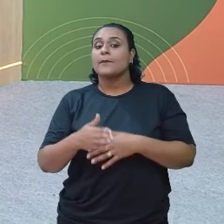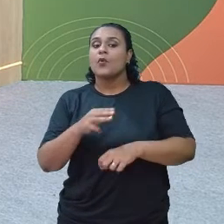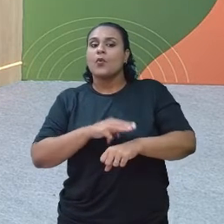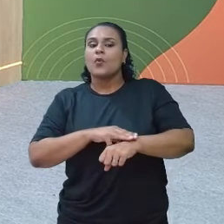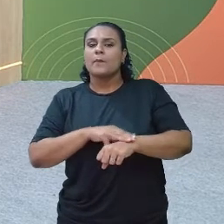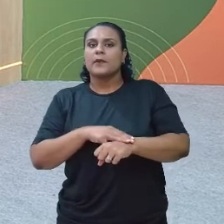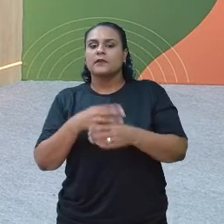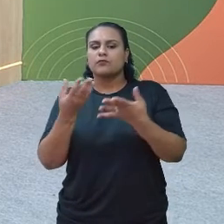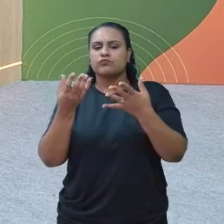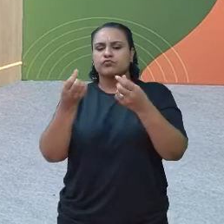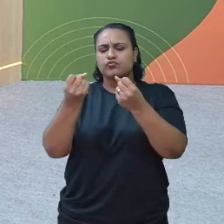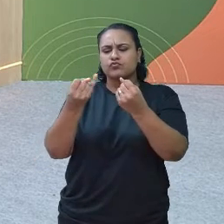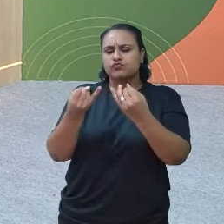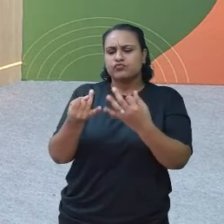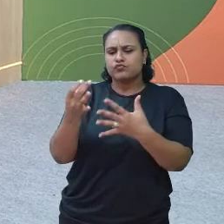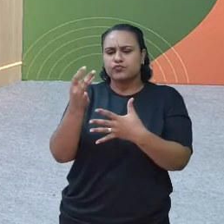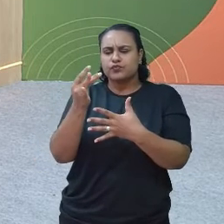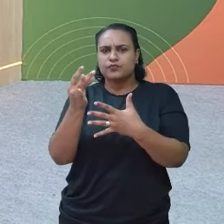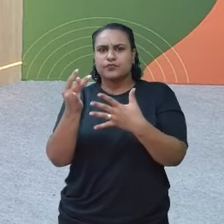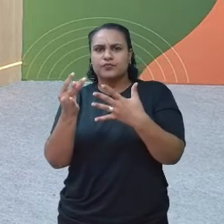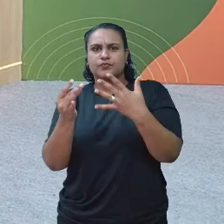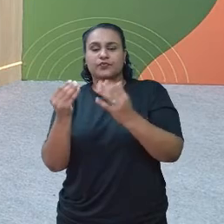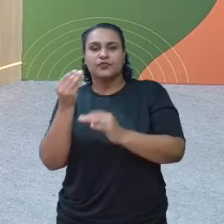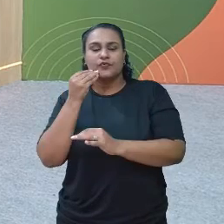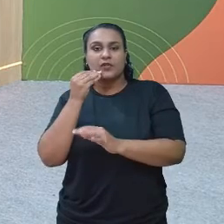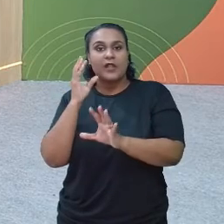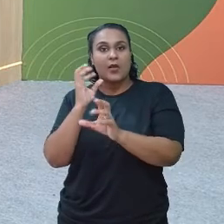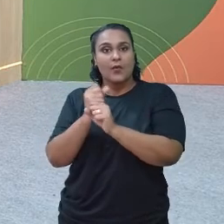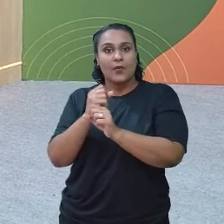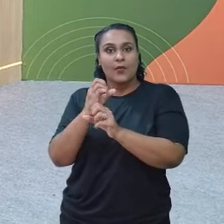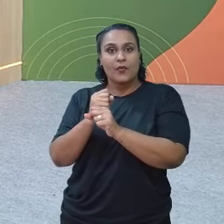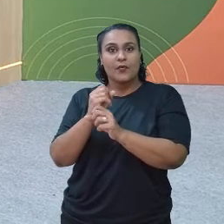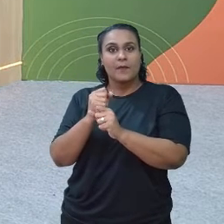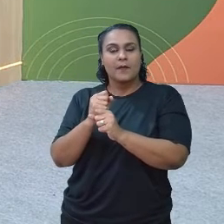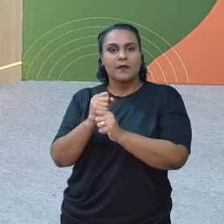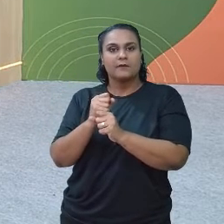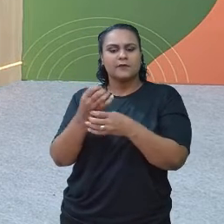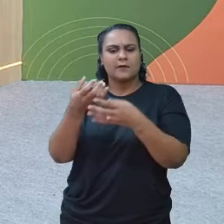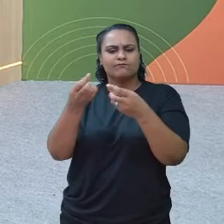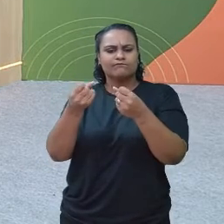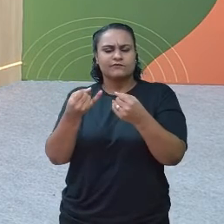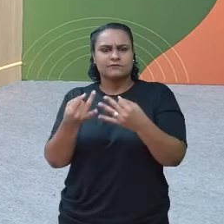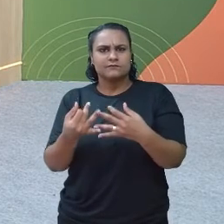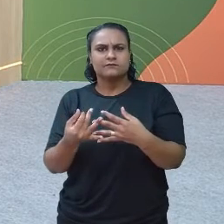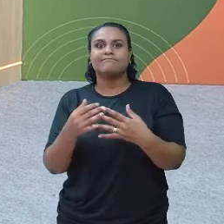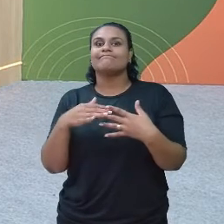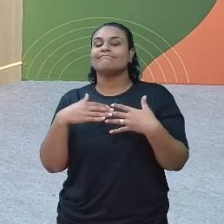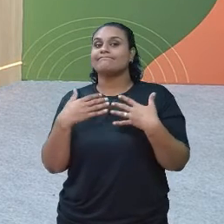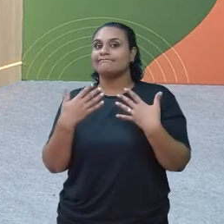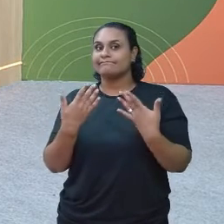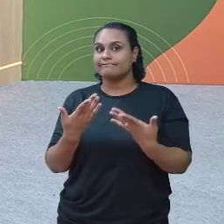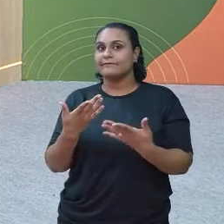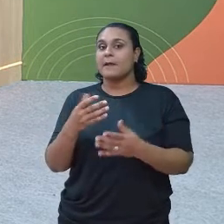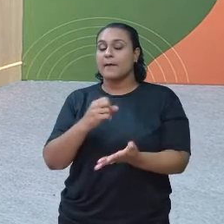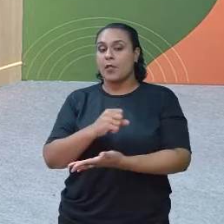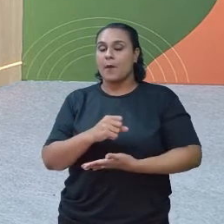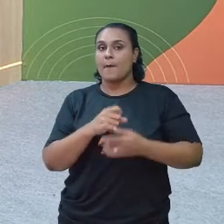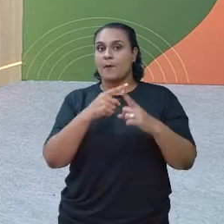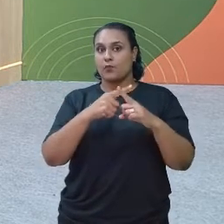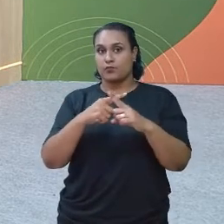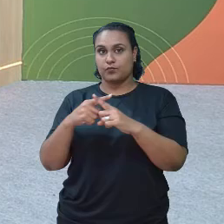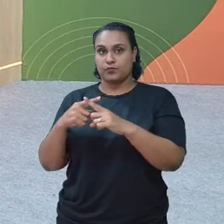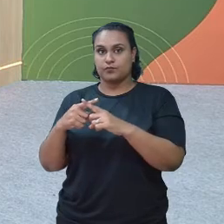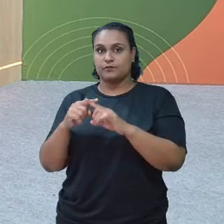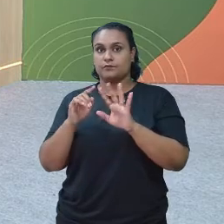estou descrevendo e eu vou tentar contabilizar essa descrição para a gente chegar no que a gente conhece como princípio